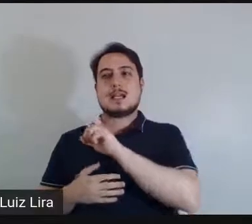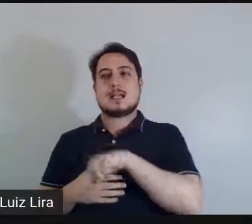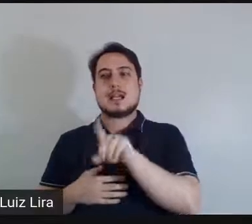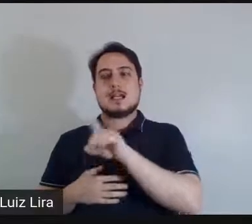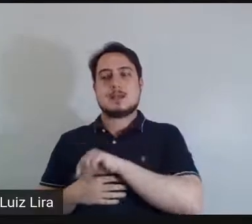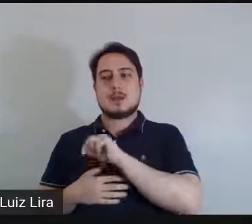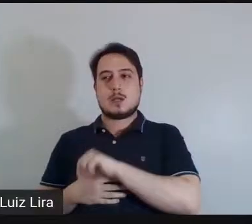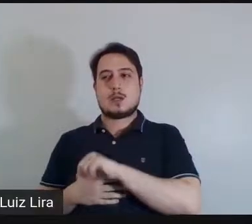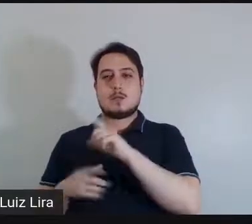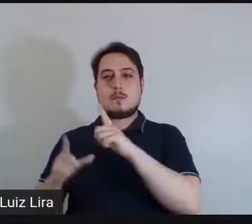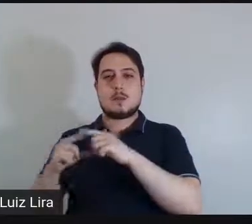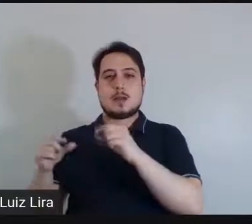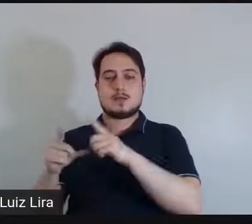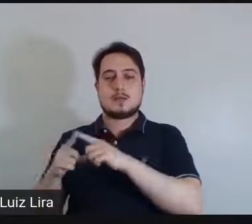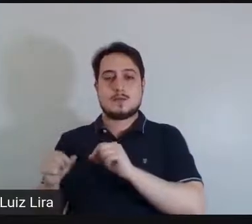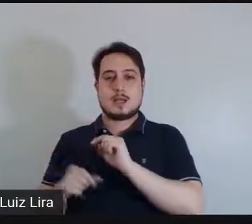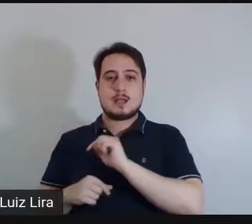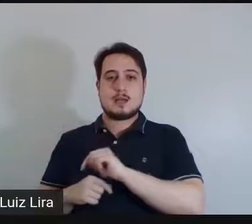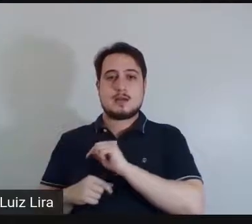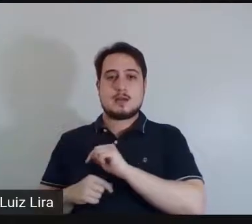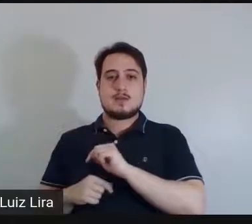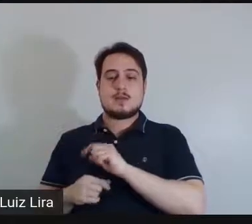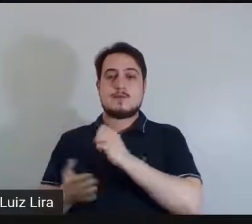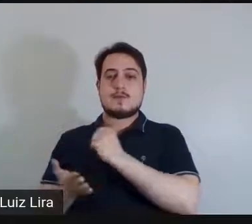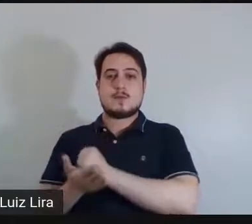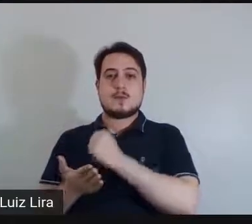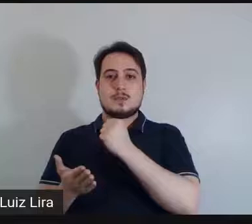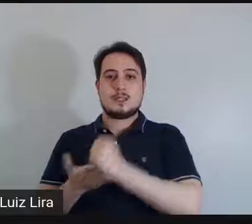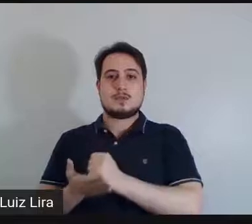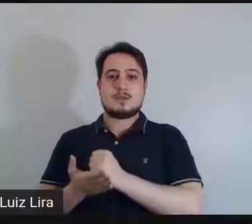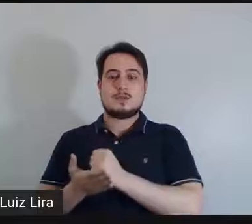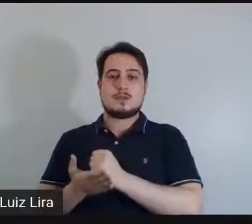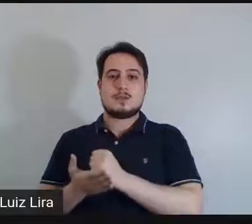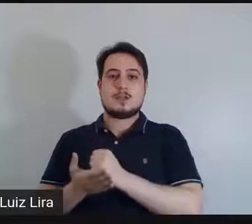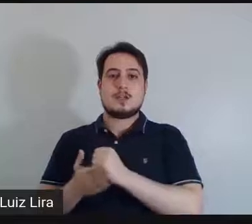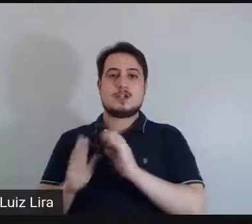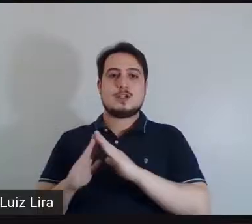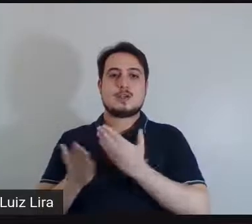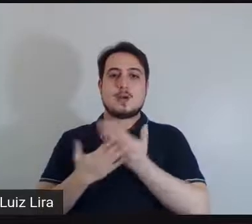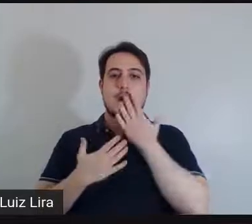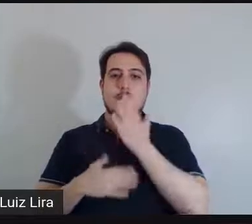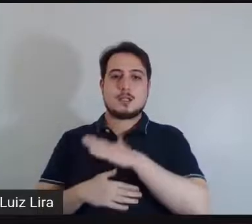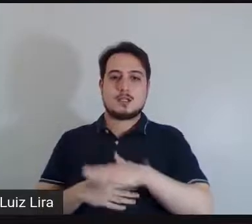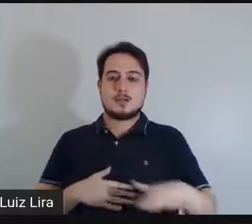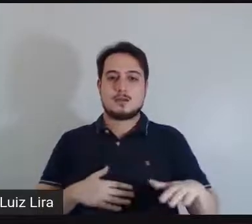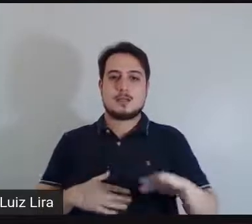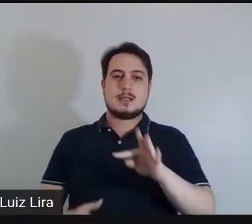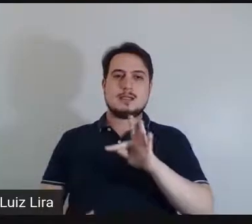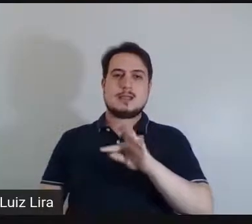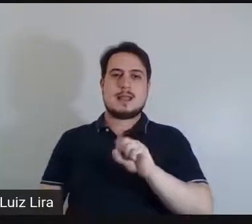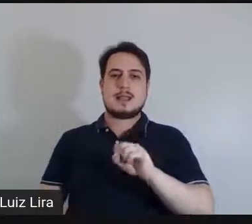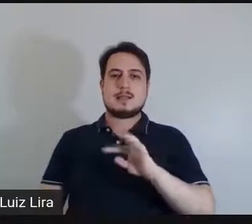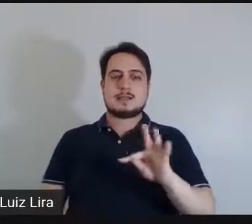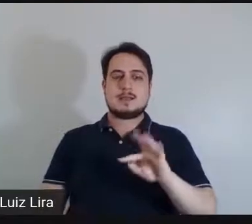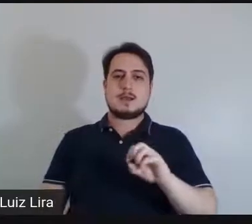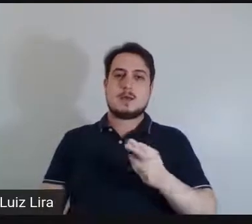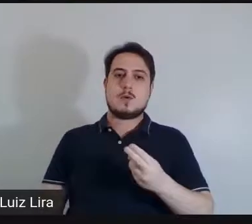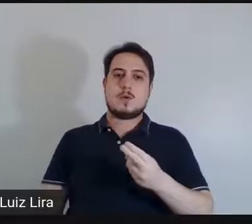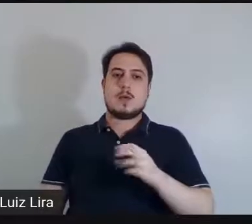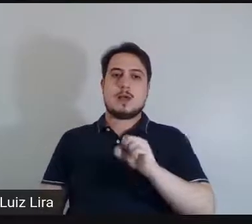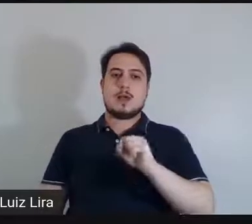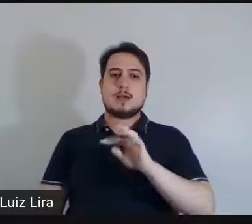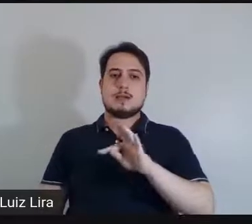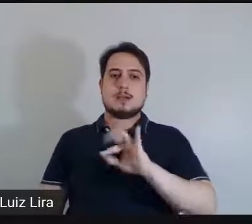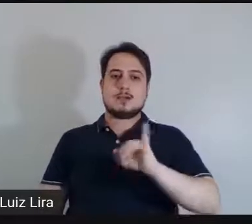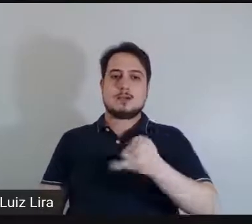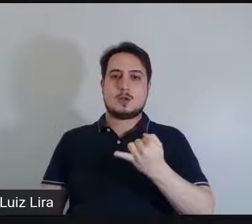Brasília, foi o contrato de creche do STJ, ou do TST, foi um dos dois. O órgão está fechado, os pais estão